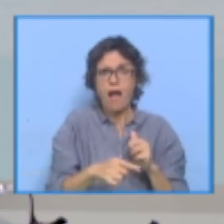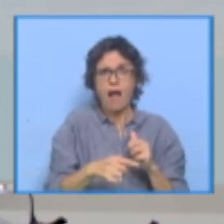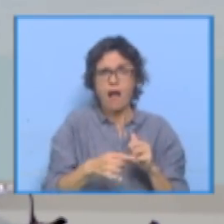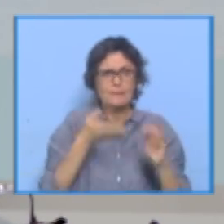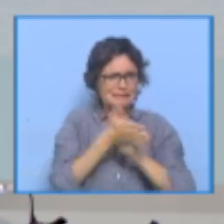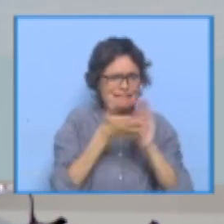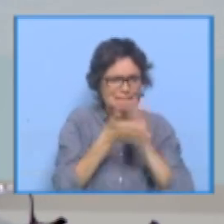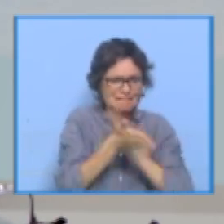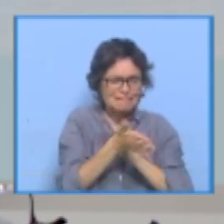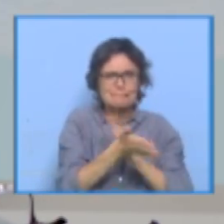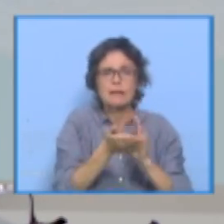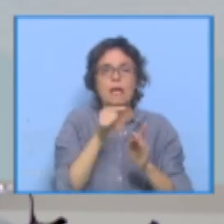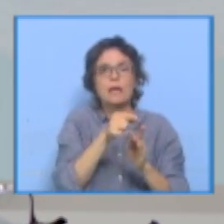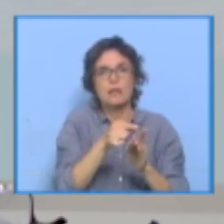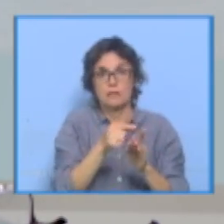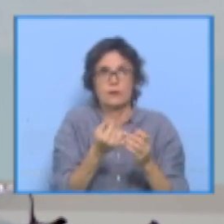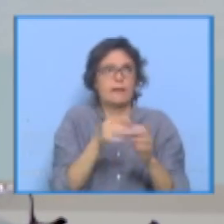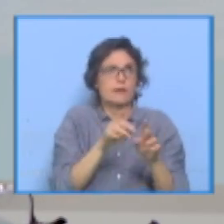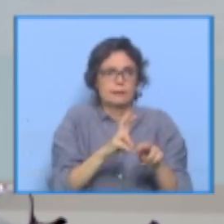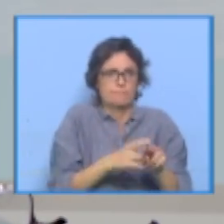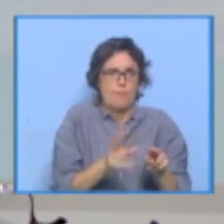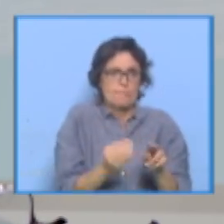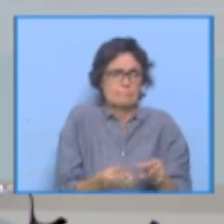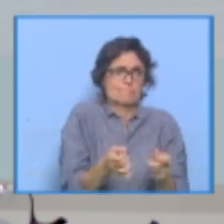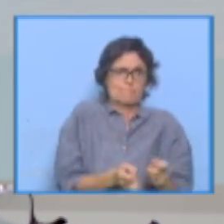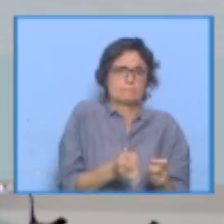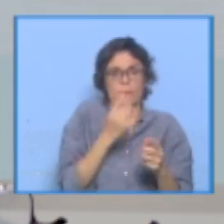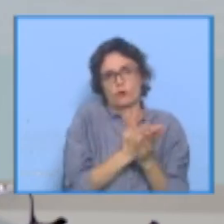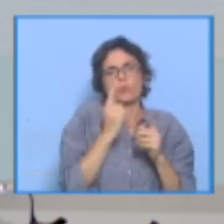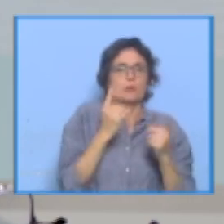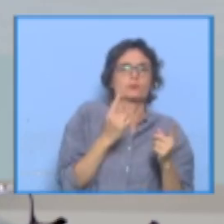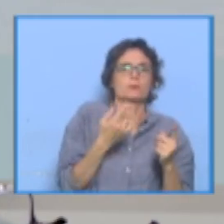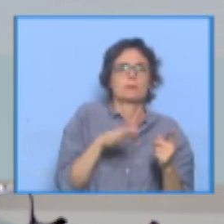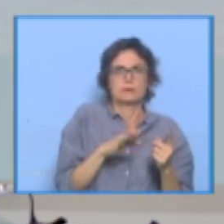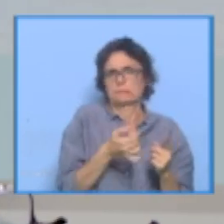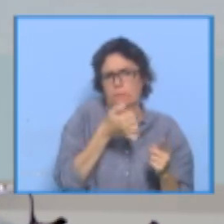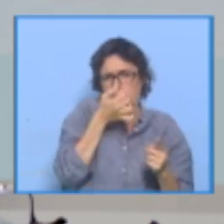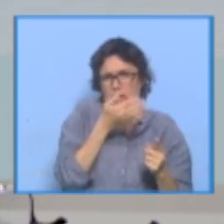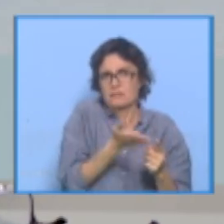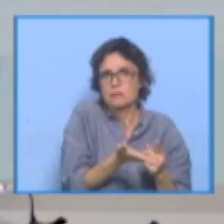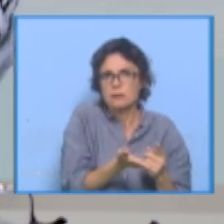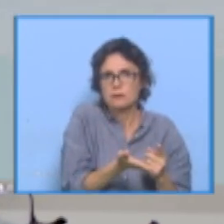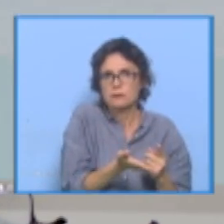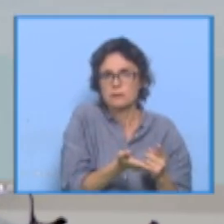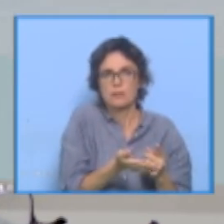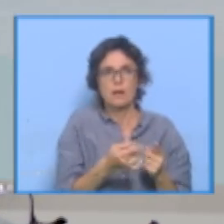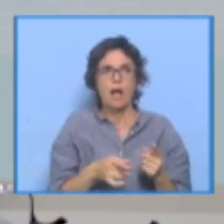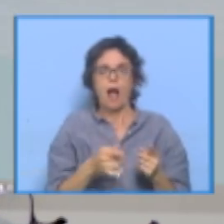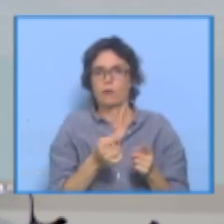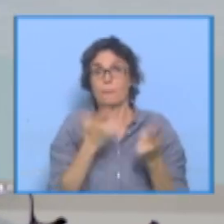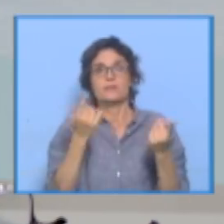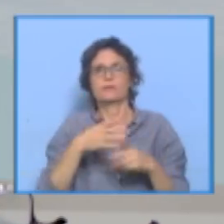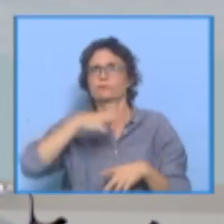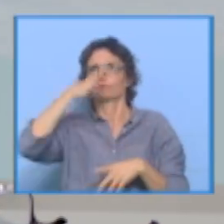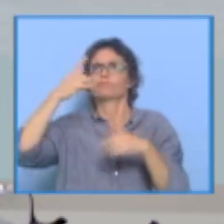sobrelotação. Arranja sempre lugar para mais um. Pronto, porque é a escola pública. Mas o que é que acontece? Aquilo que ouvimos, aquele anúncio